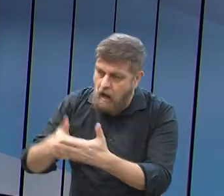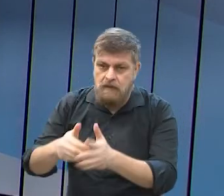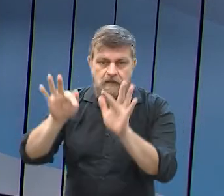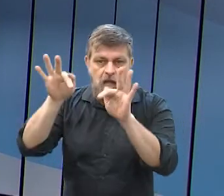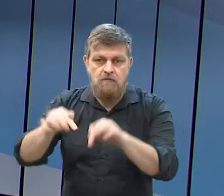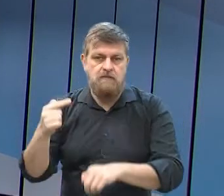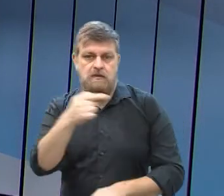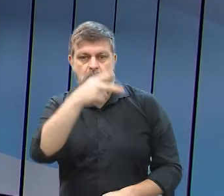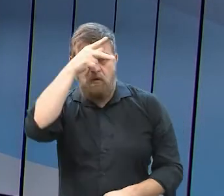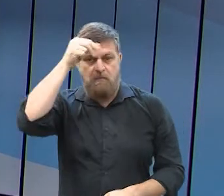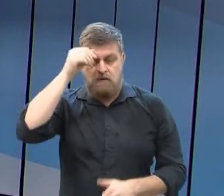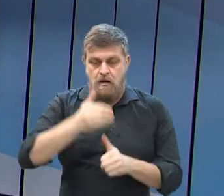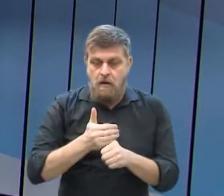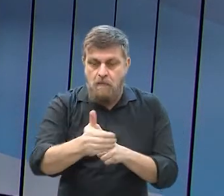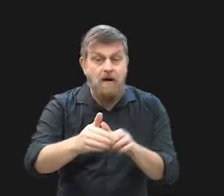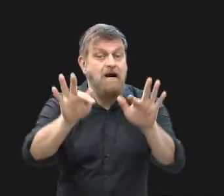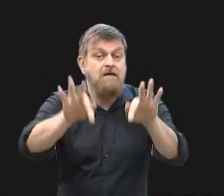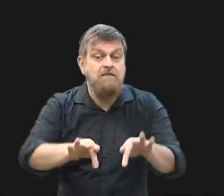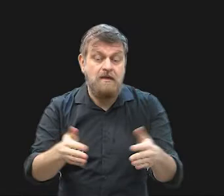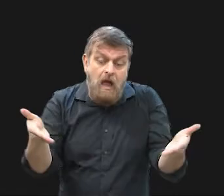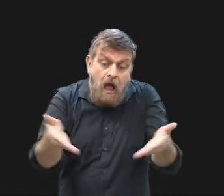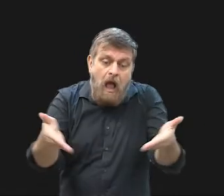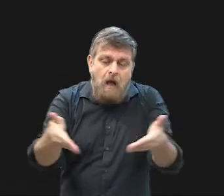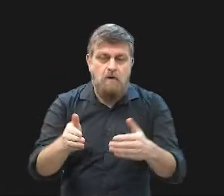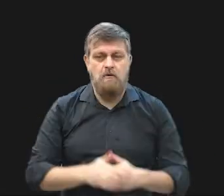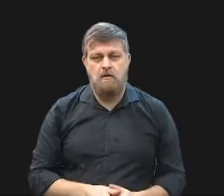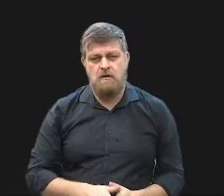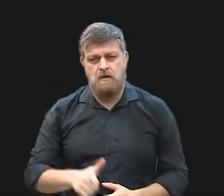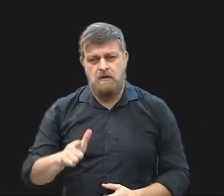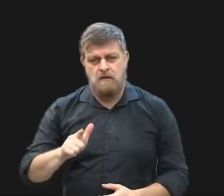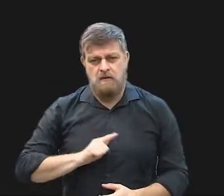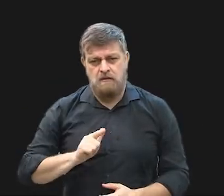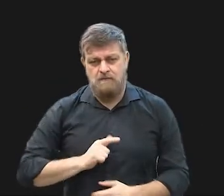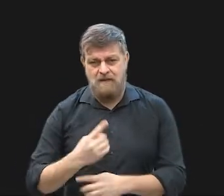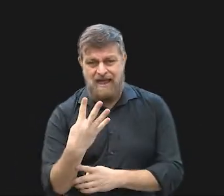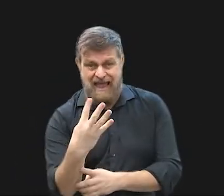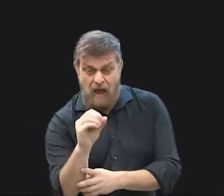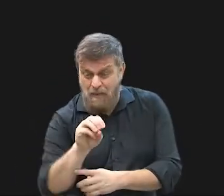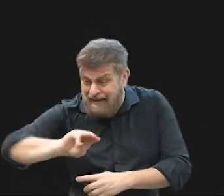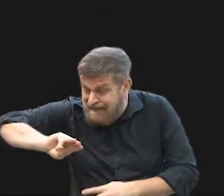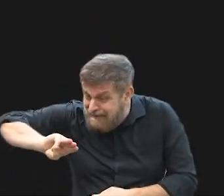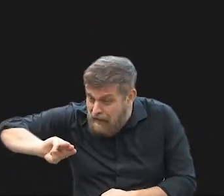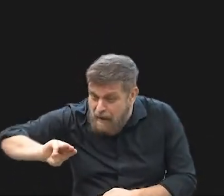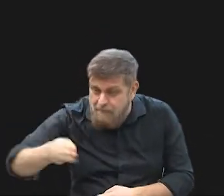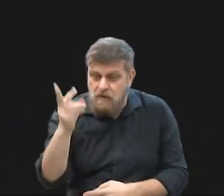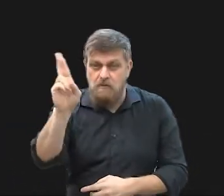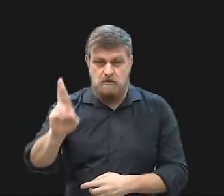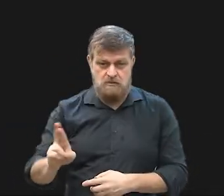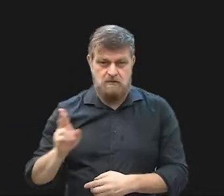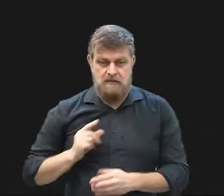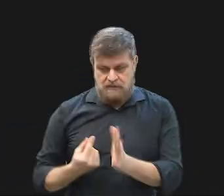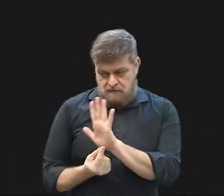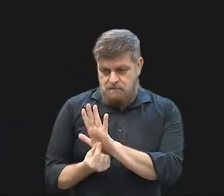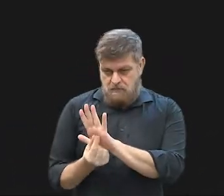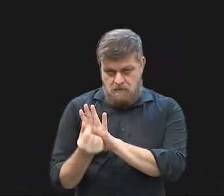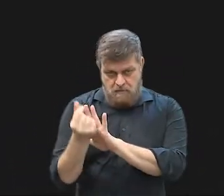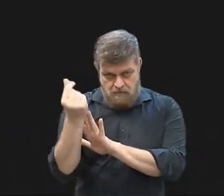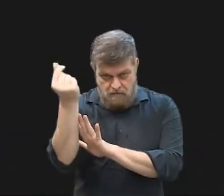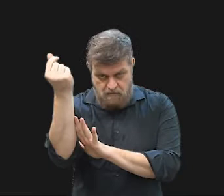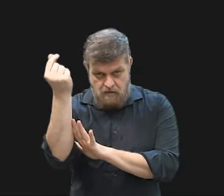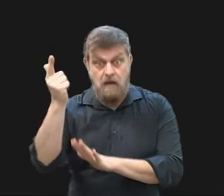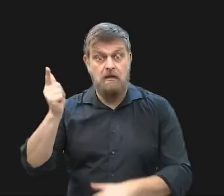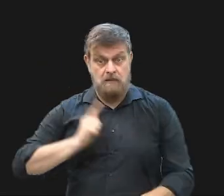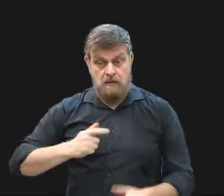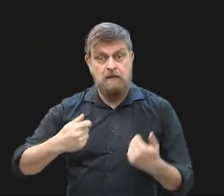seu mandato, que termina agora, tá certo? São mais de 40 milhões de reais, tem que ser corrigido, tem que ser atualizado.